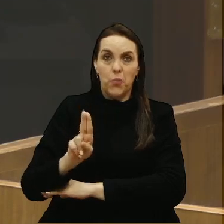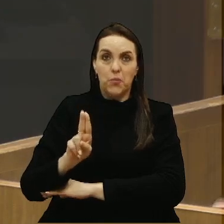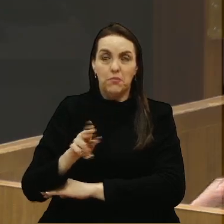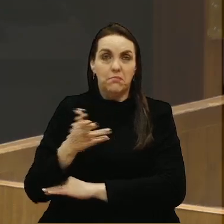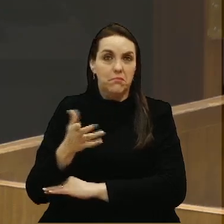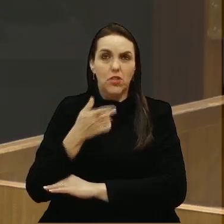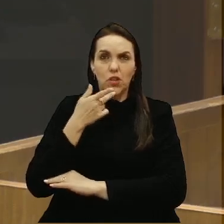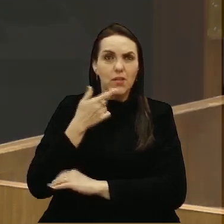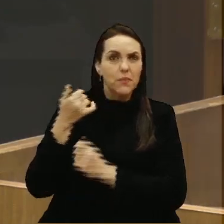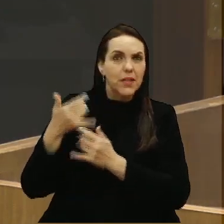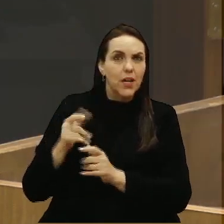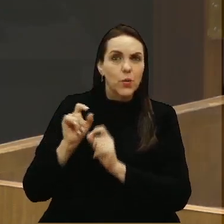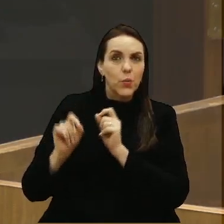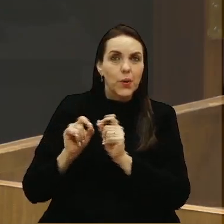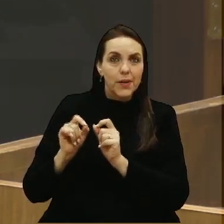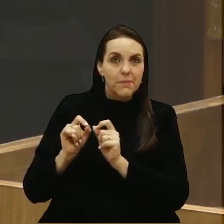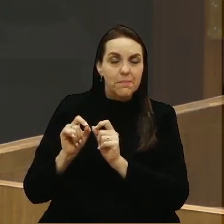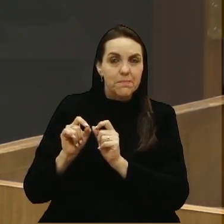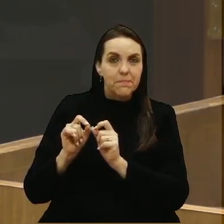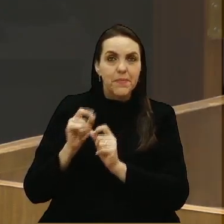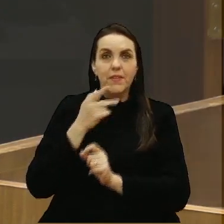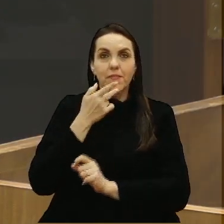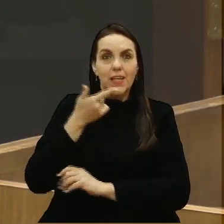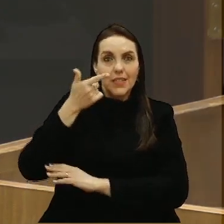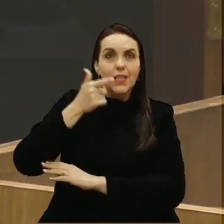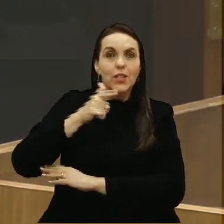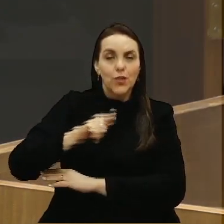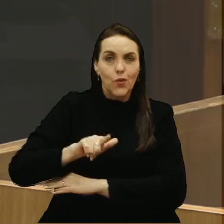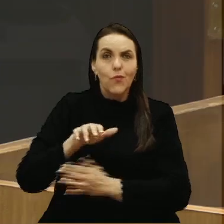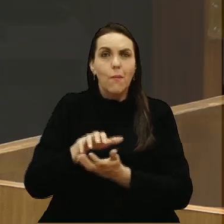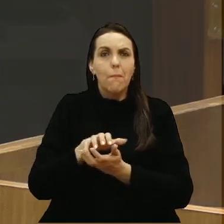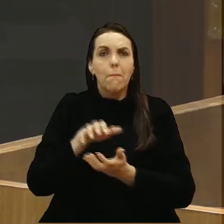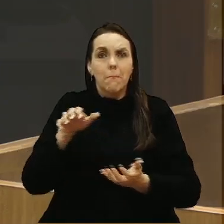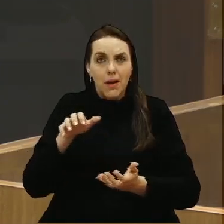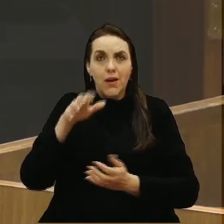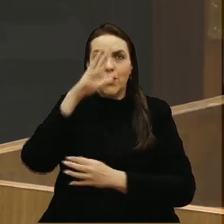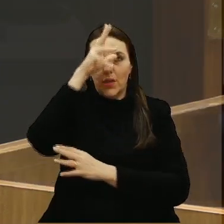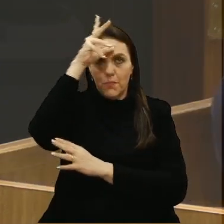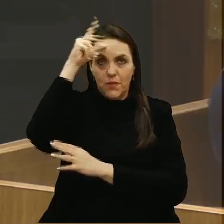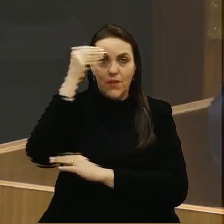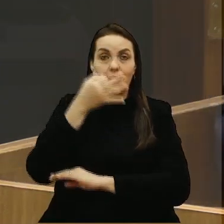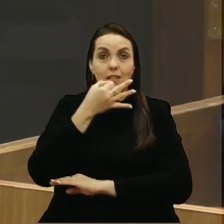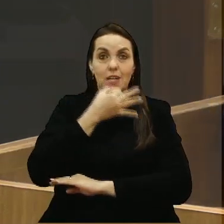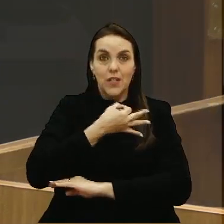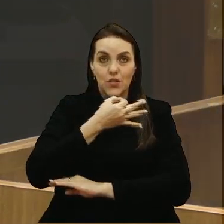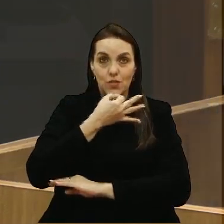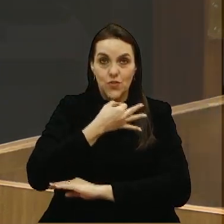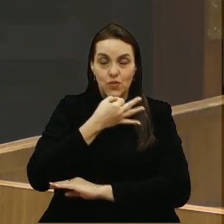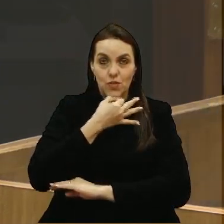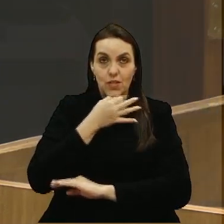isso para reiterar que a maioria dos prefeitos de Caxias,